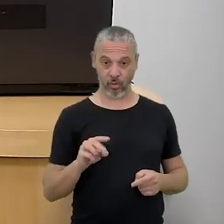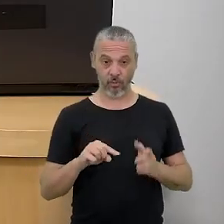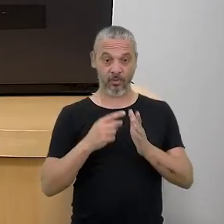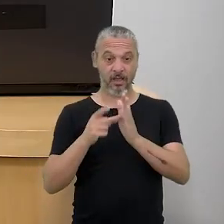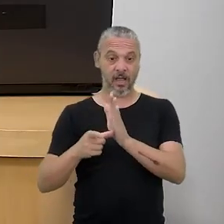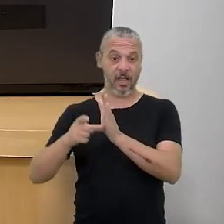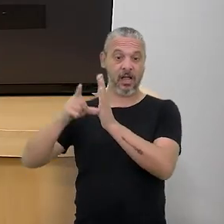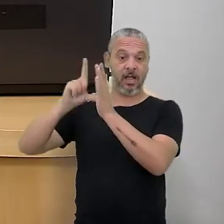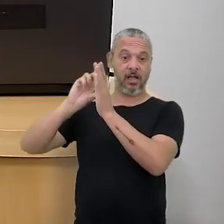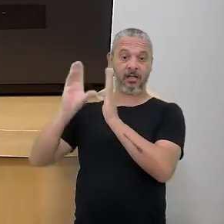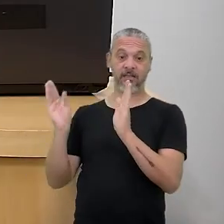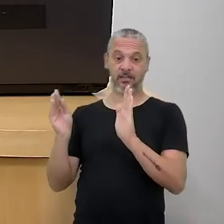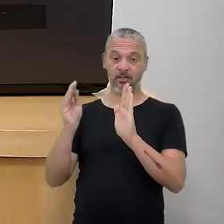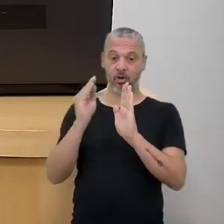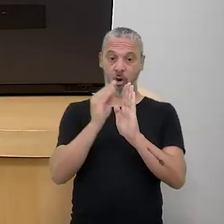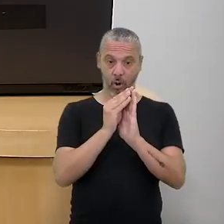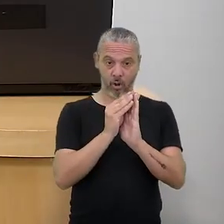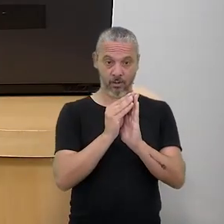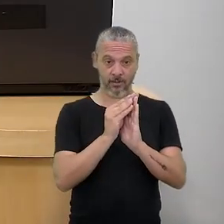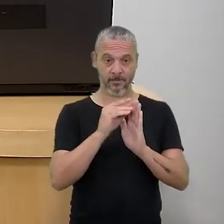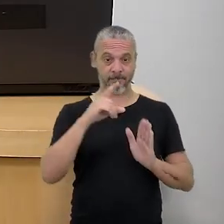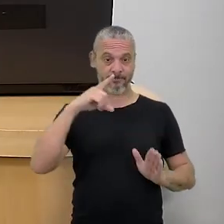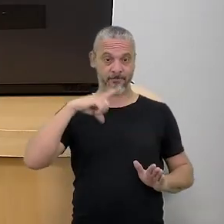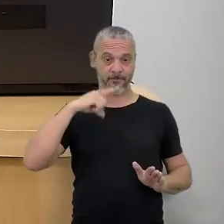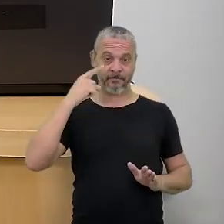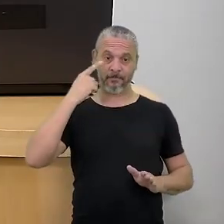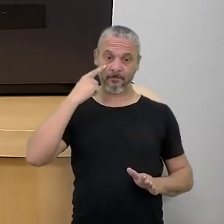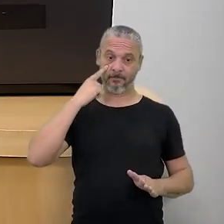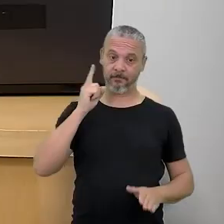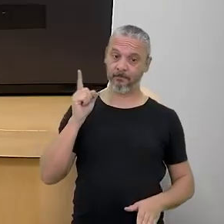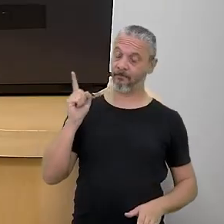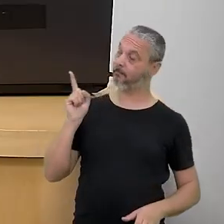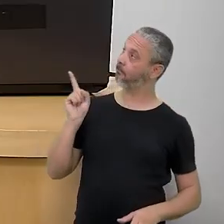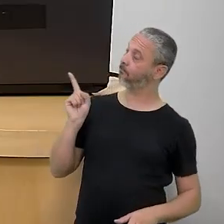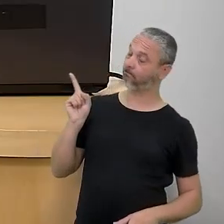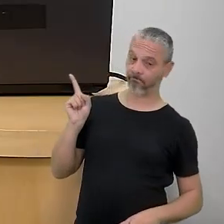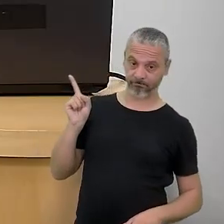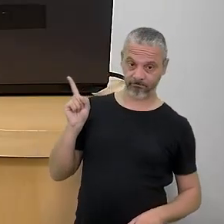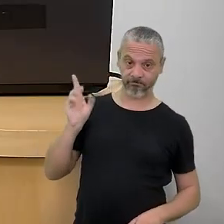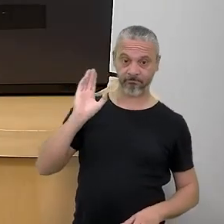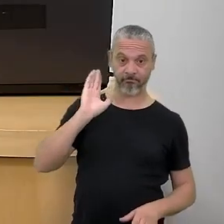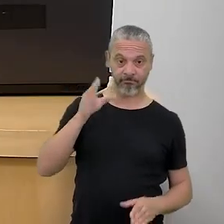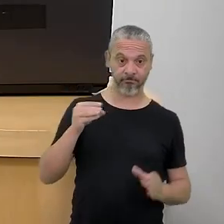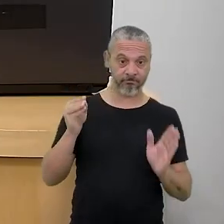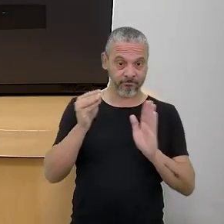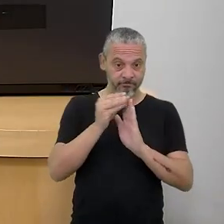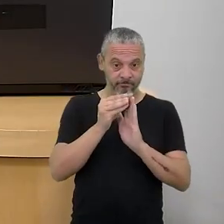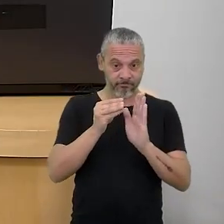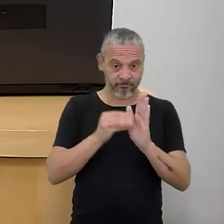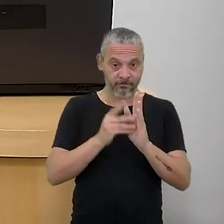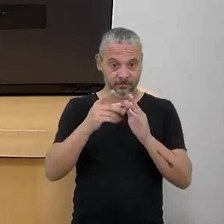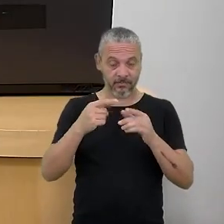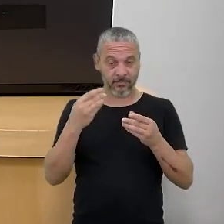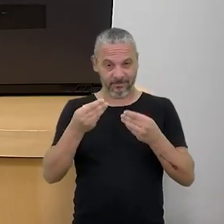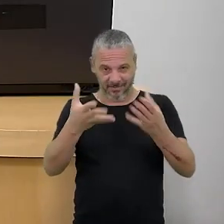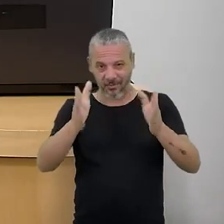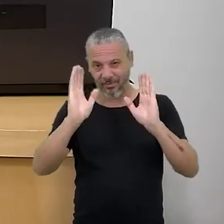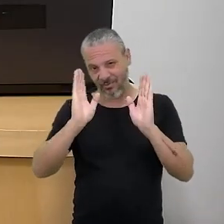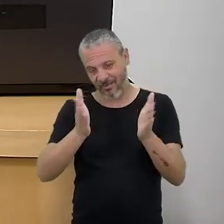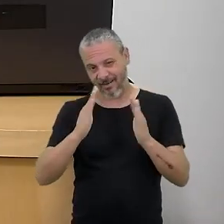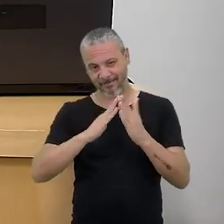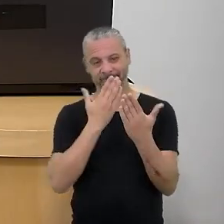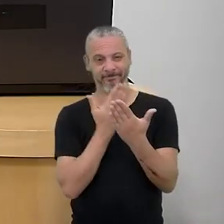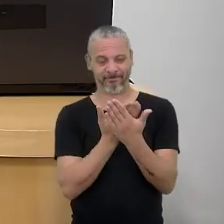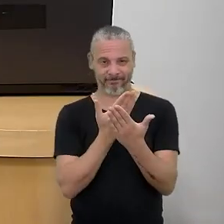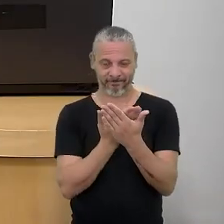servomotor antes de colar. Então, ó, tem aqui, ó, o saquinho do servomotor, que é que nem o que vocês receberam na